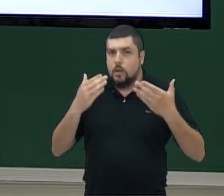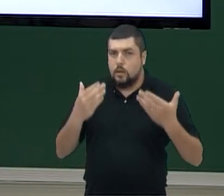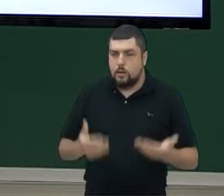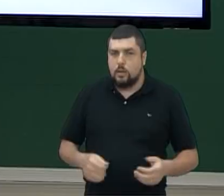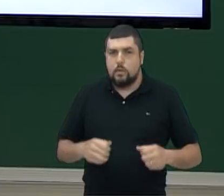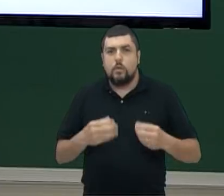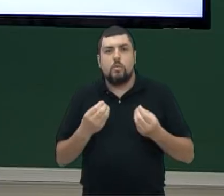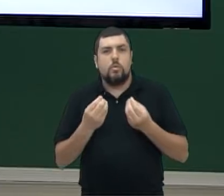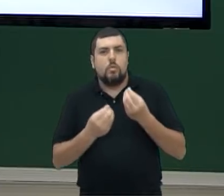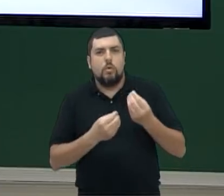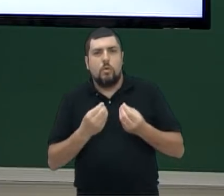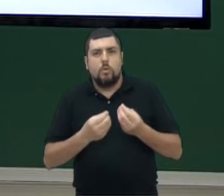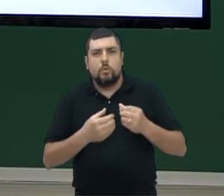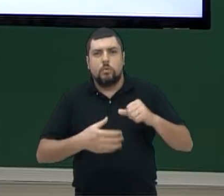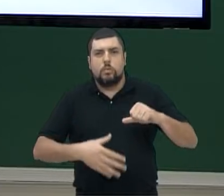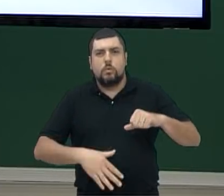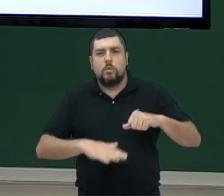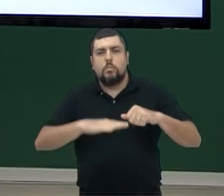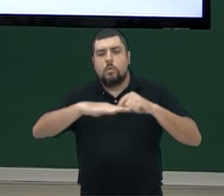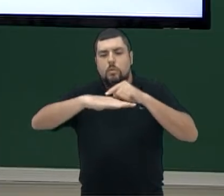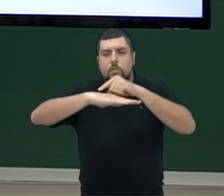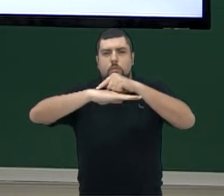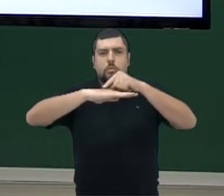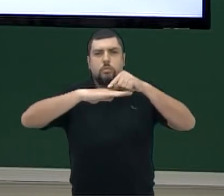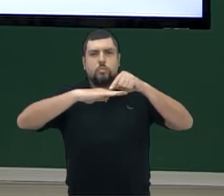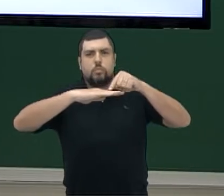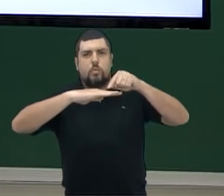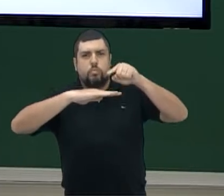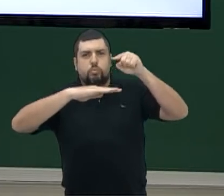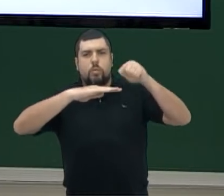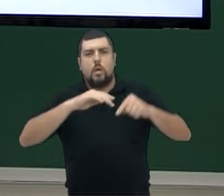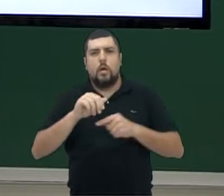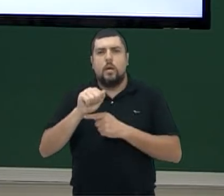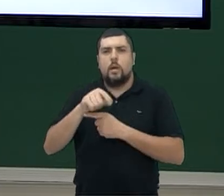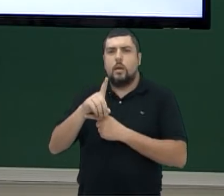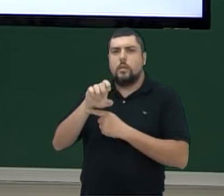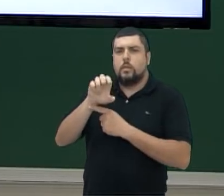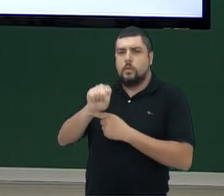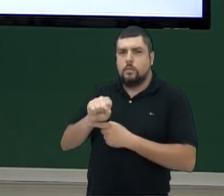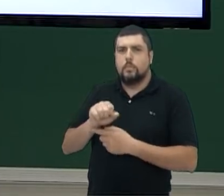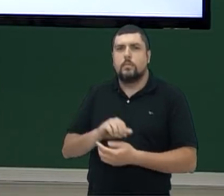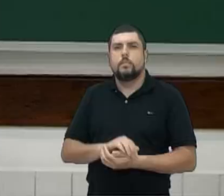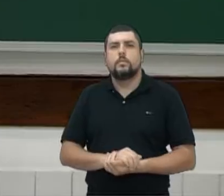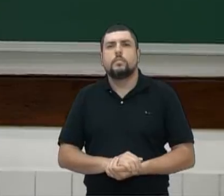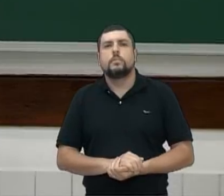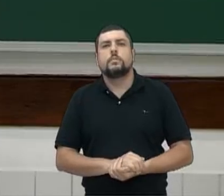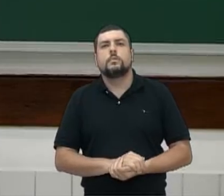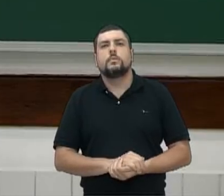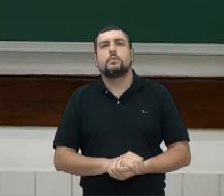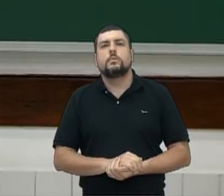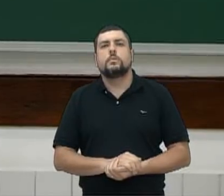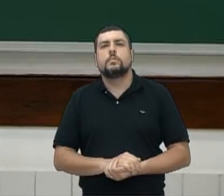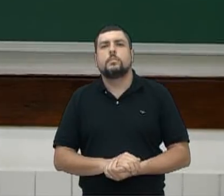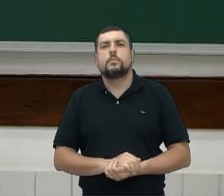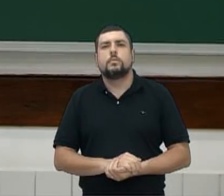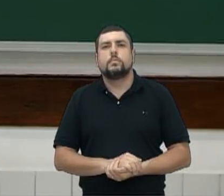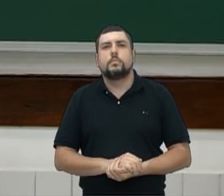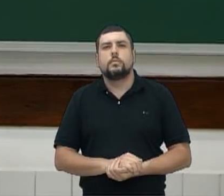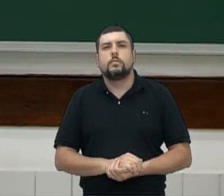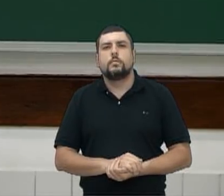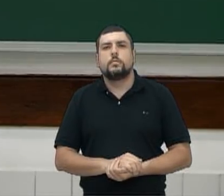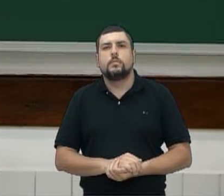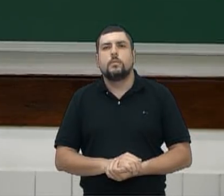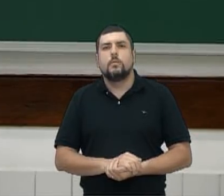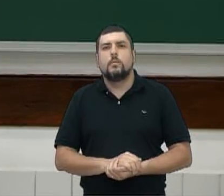Montanhas Rochosas e a Cordilheira dos Andes e também as principais localidades do continente. Agora, nós